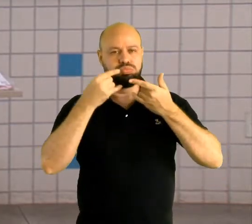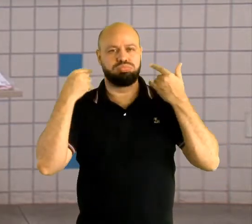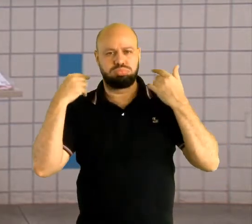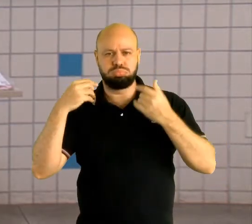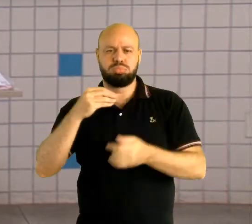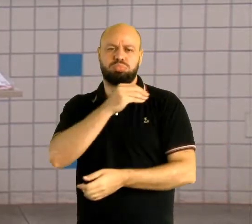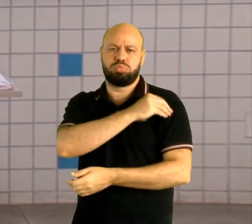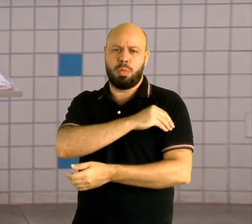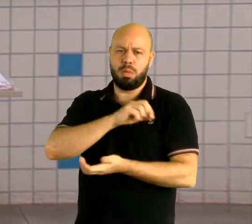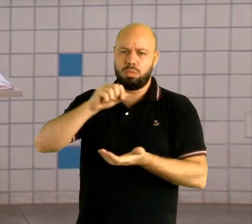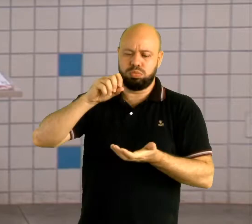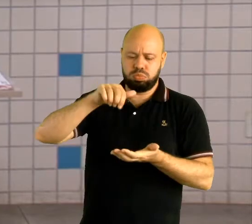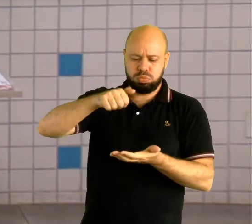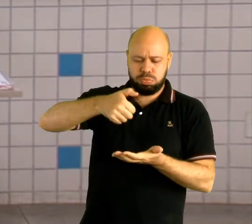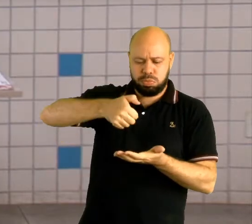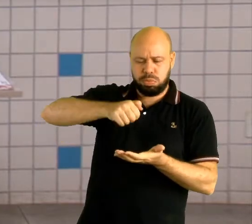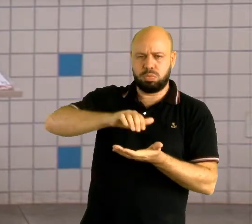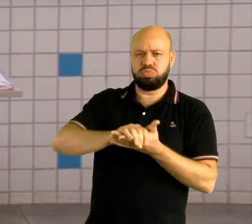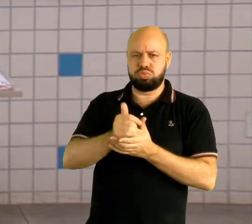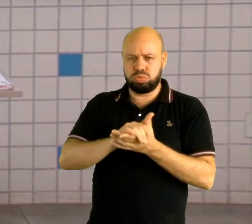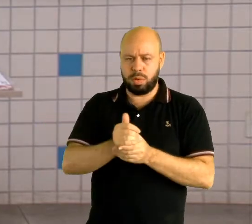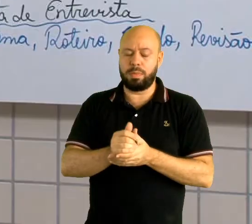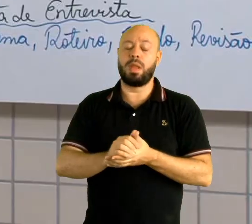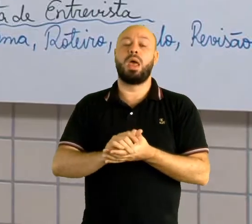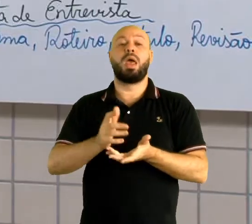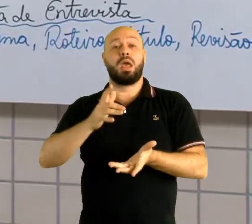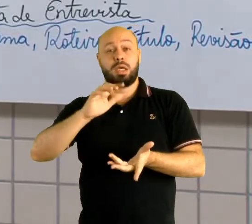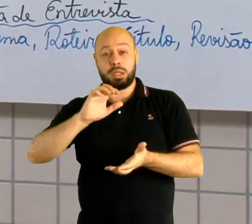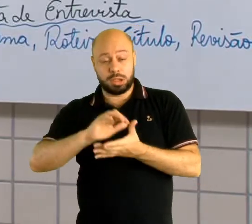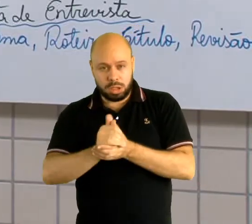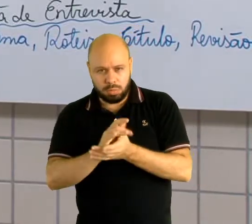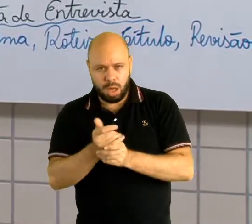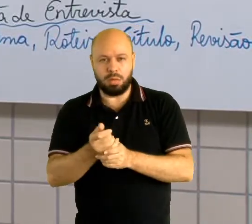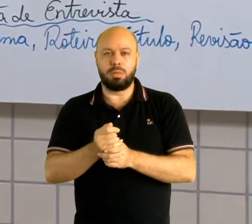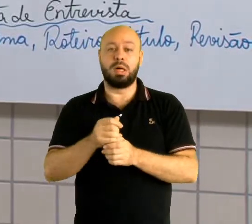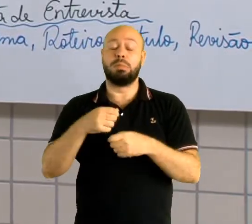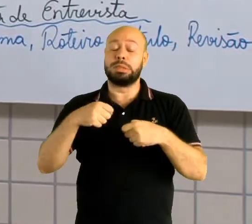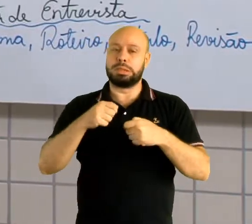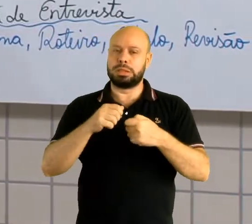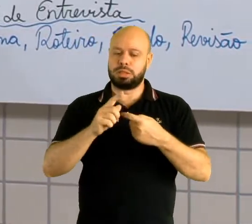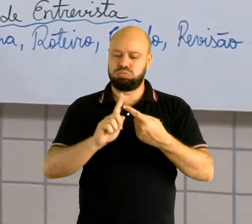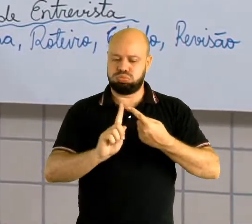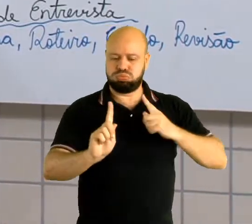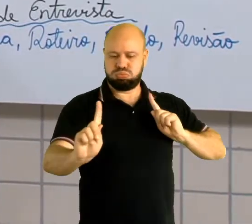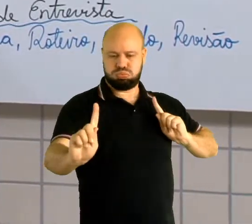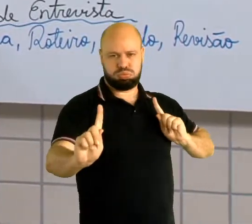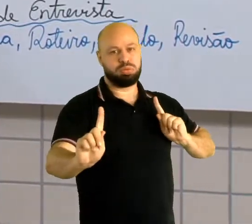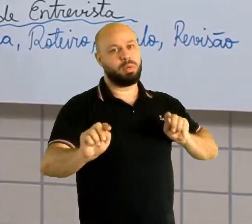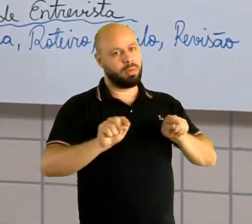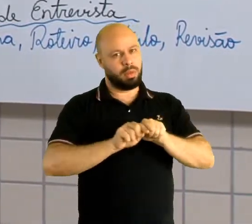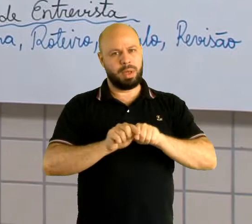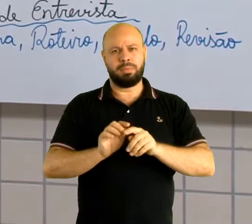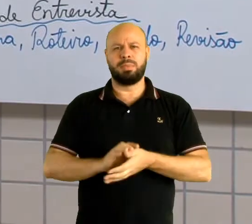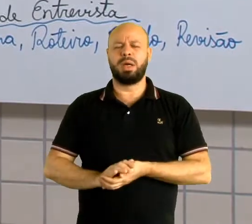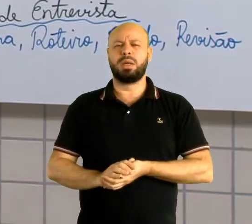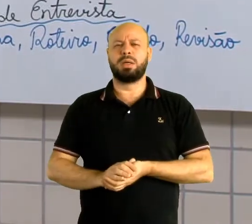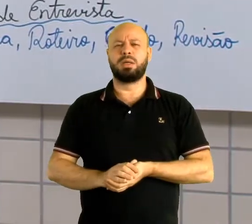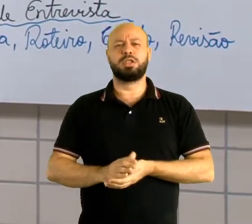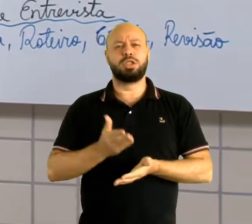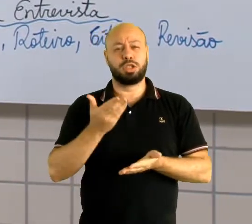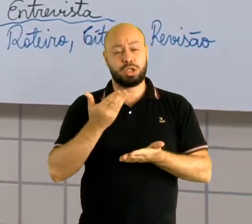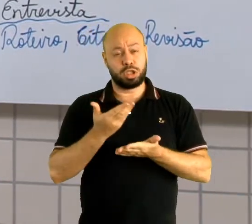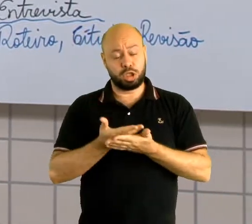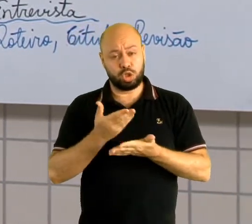continuar mantendo o distanciamento social. Diante de tudo que foi estudado sobre o gênero entrevista, chegou a hora de